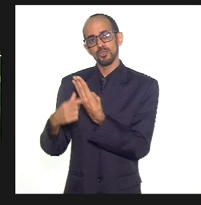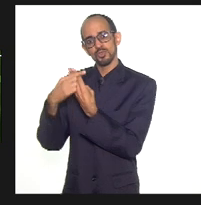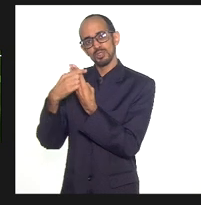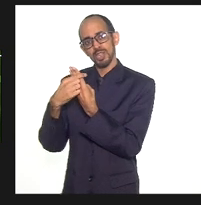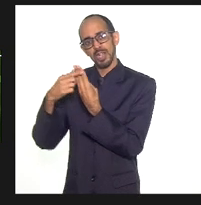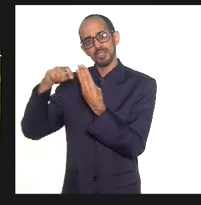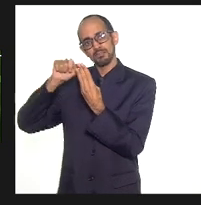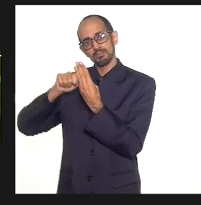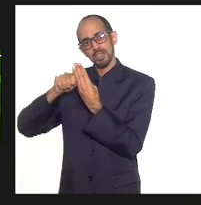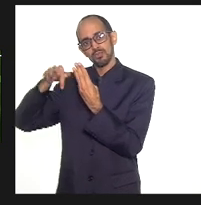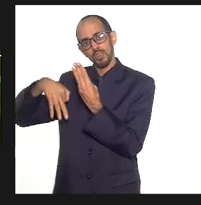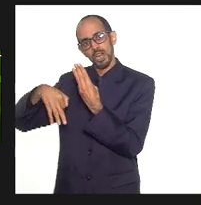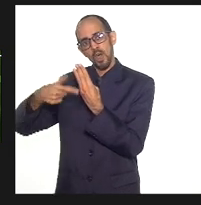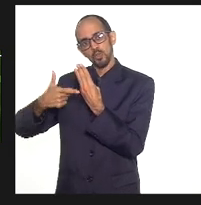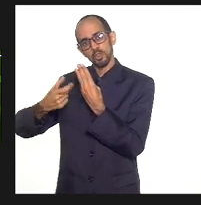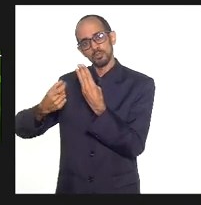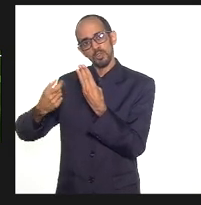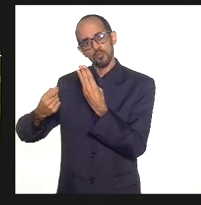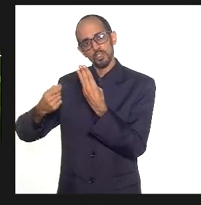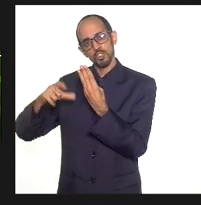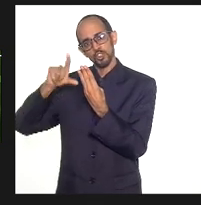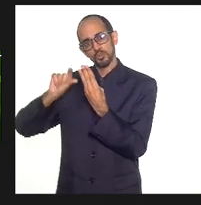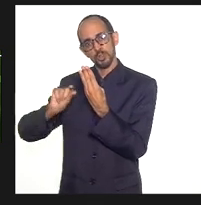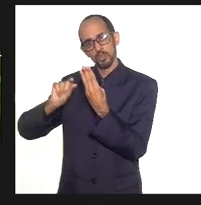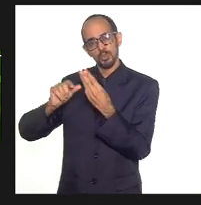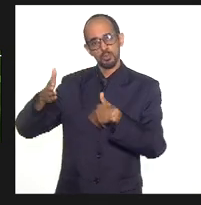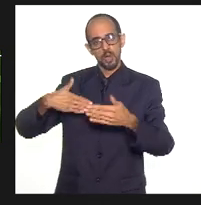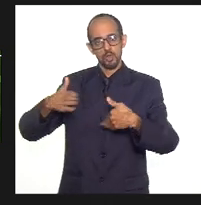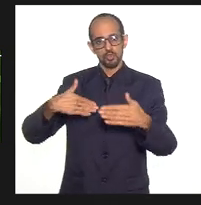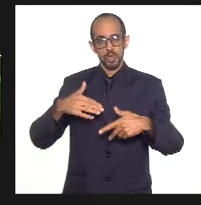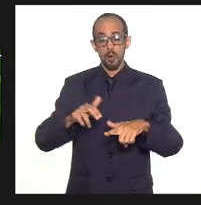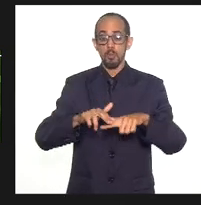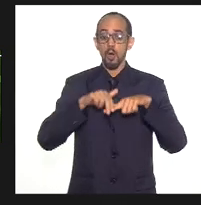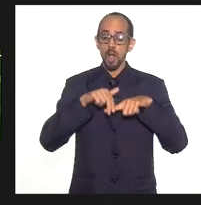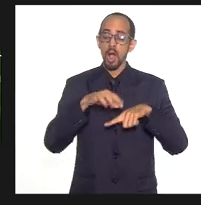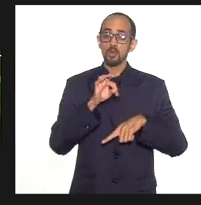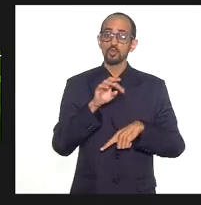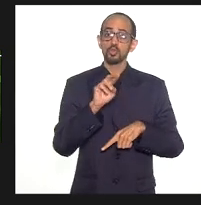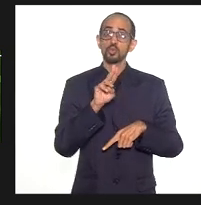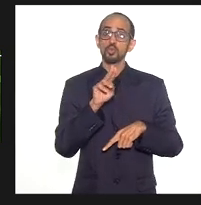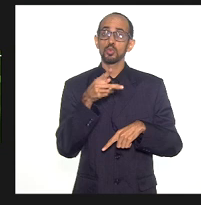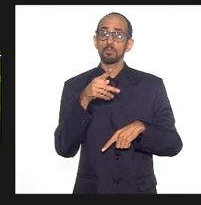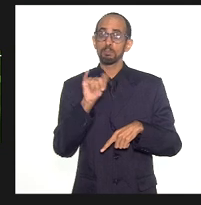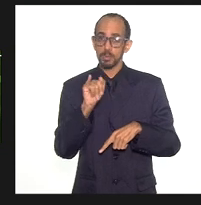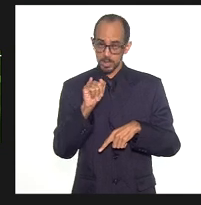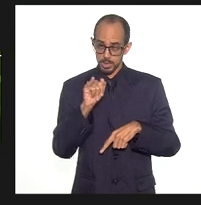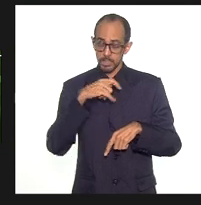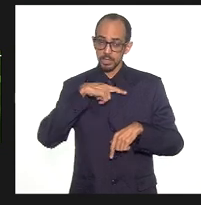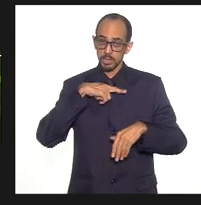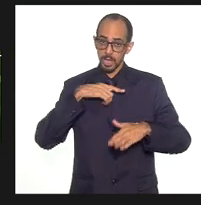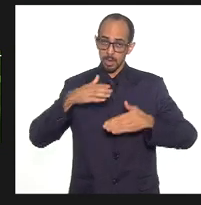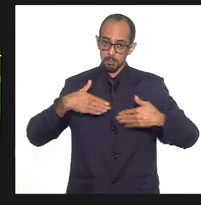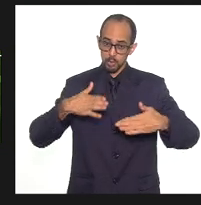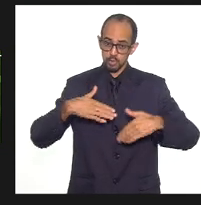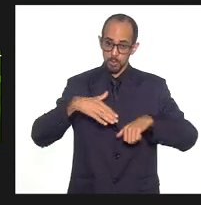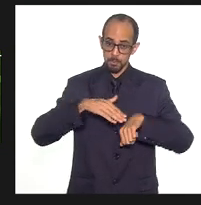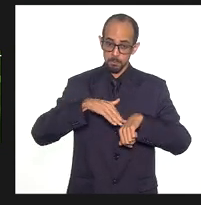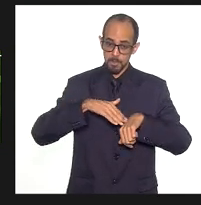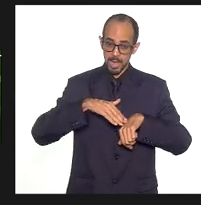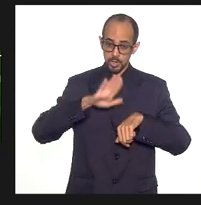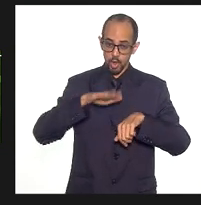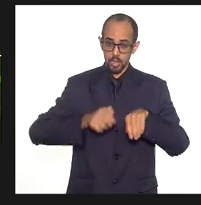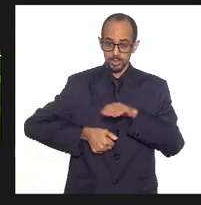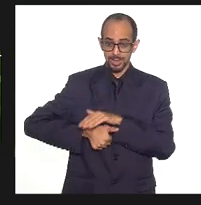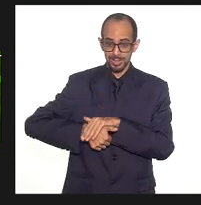curva de produção, justamente em razão de Tupi, onde a gente tem a maior produção, como o gráfico demonstra,